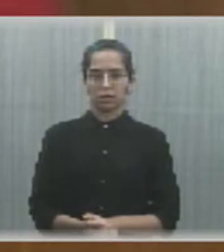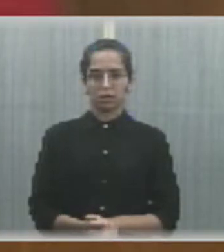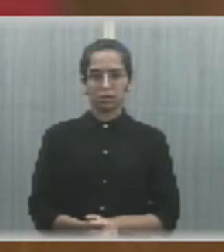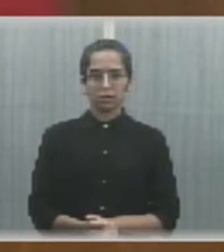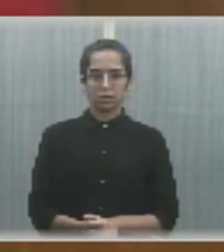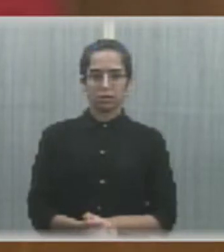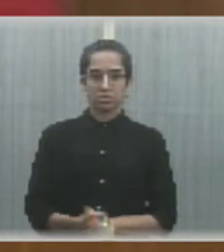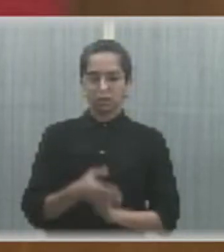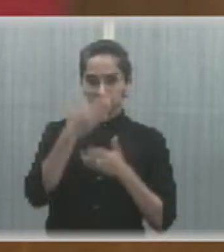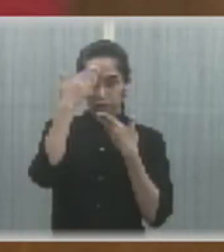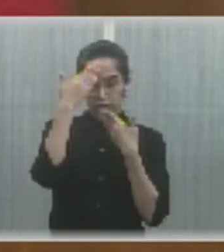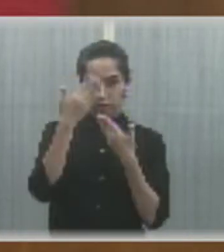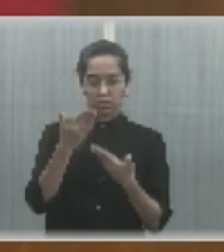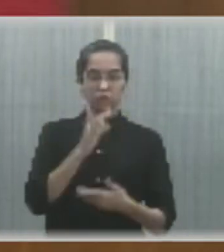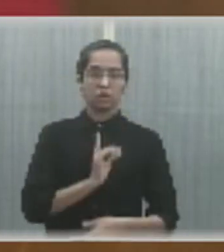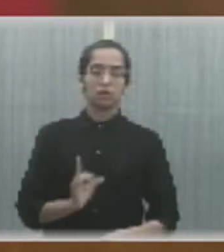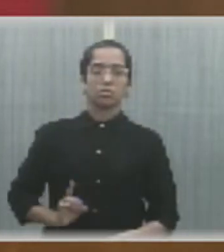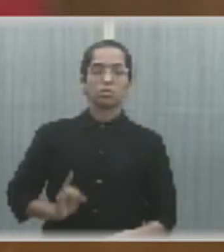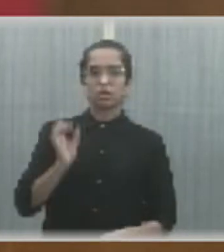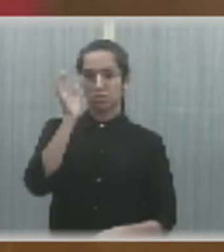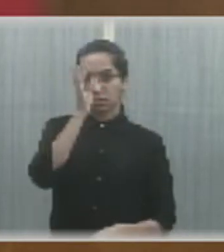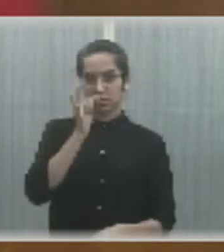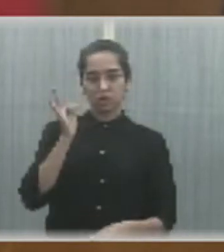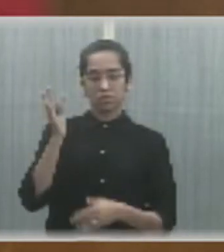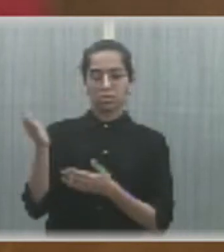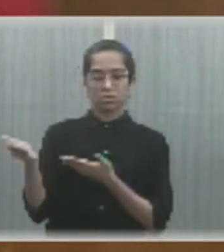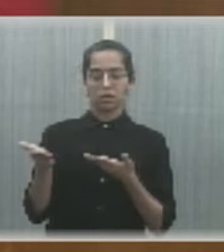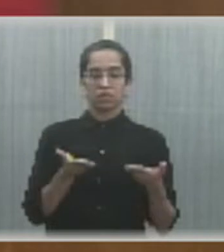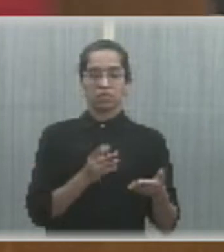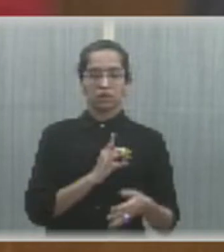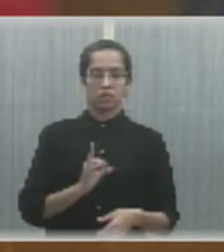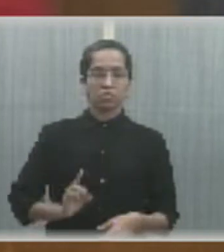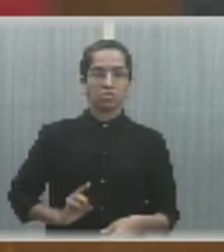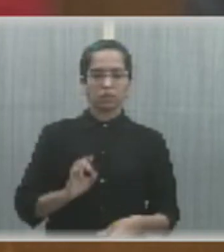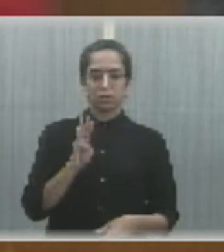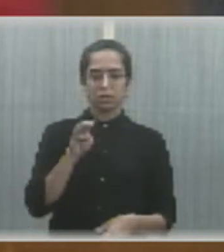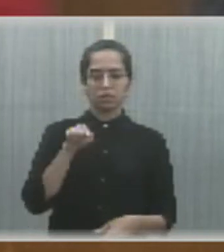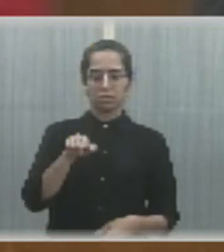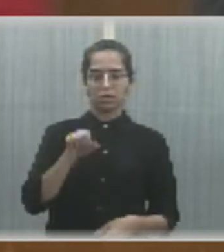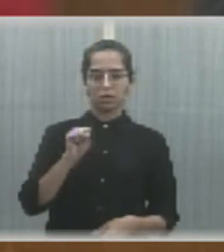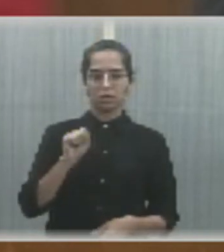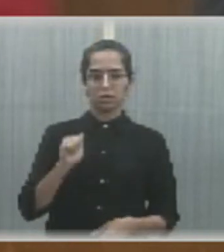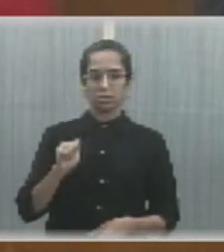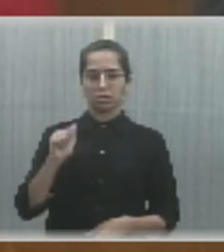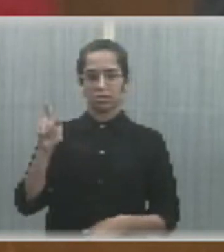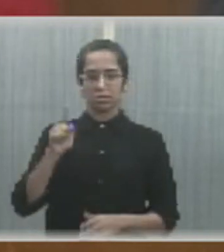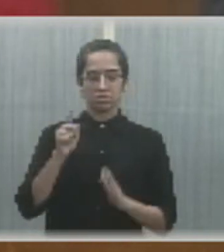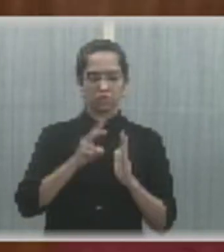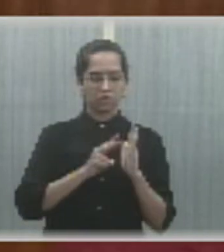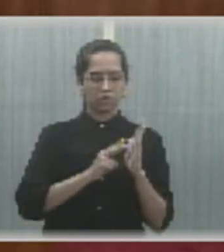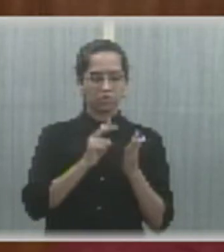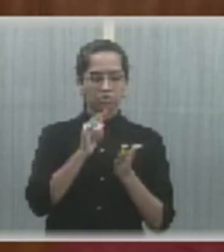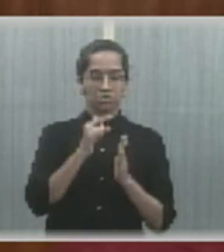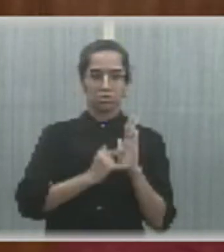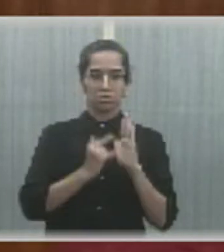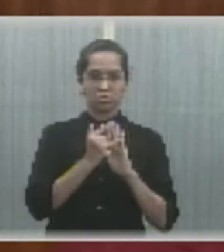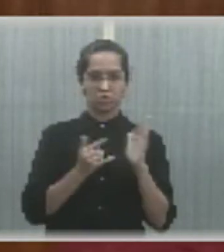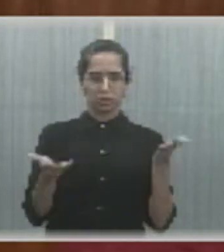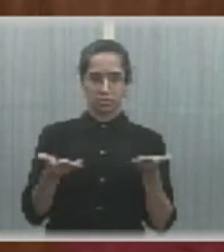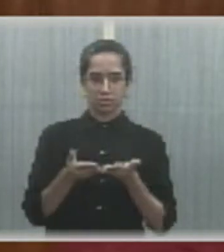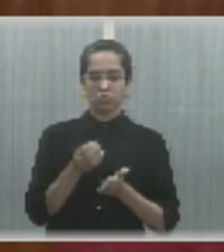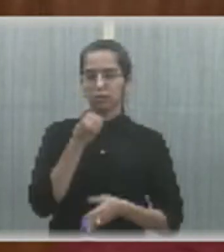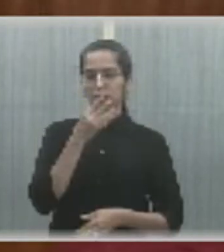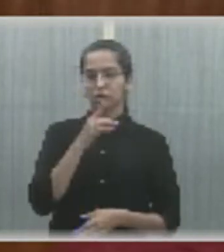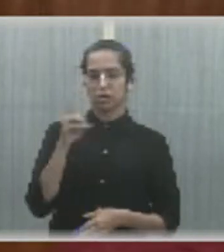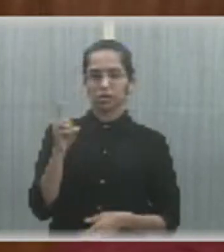Agradeço a deputada Tereza Brito. Convido o deputado Bessá para a leitura do expediente. Bom dia, senhor